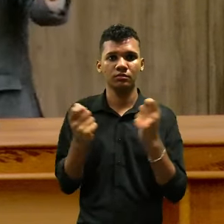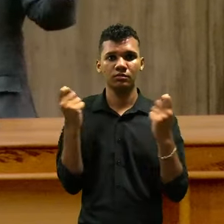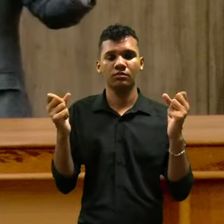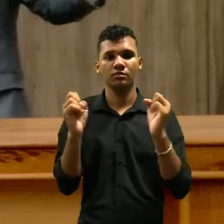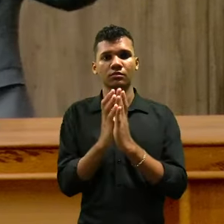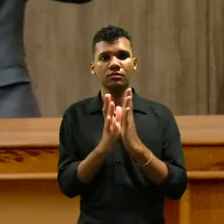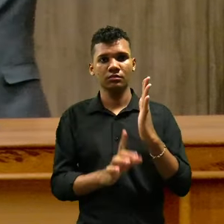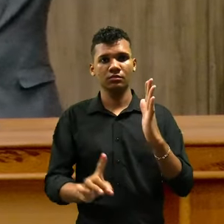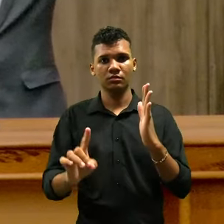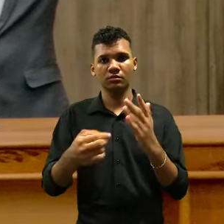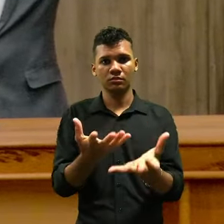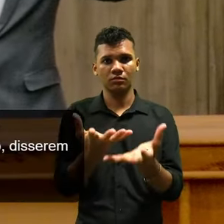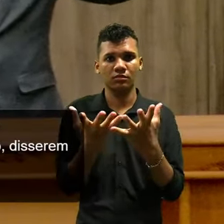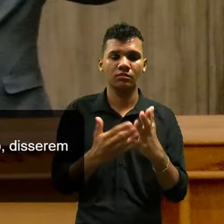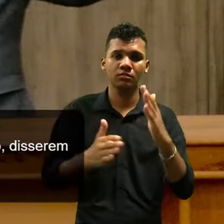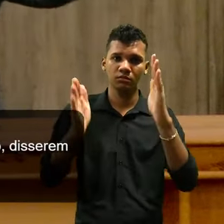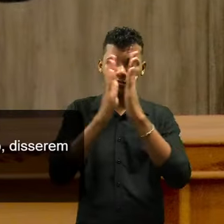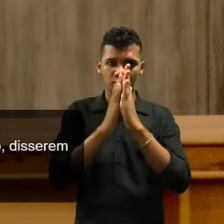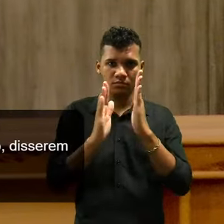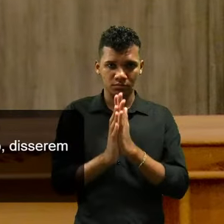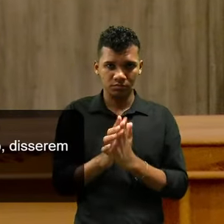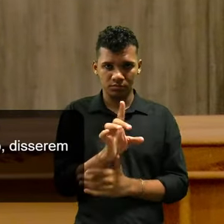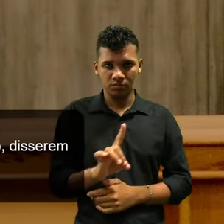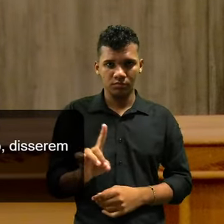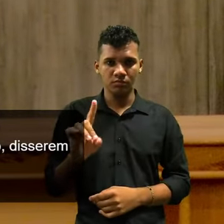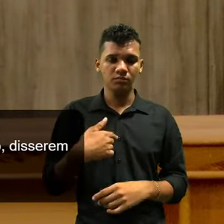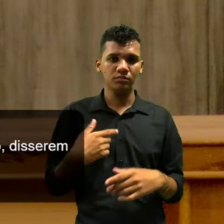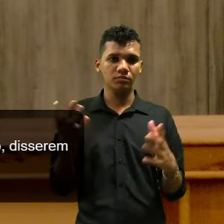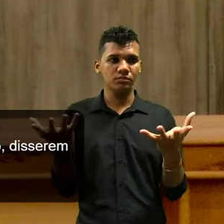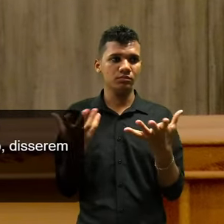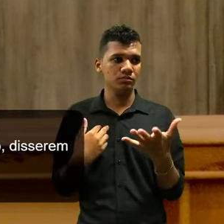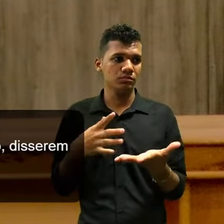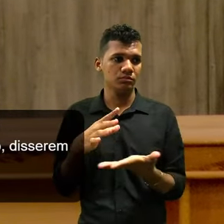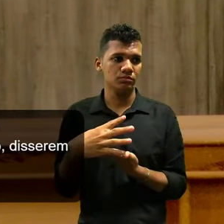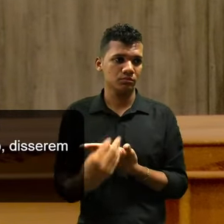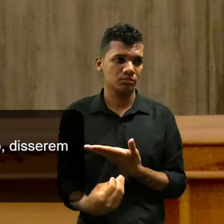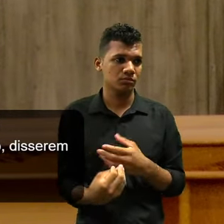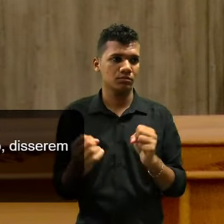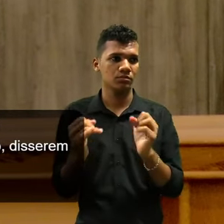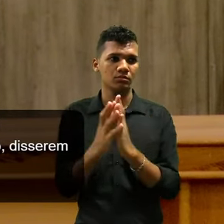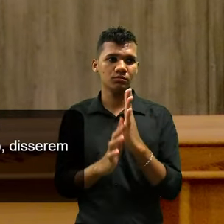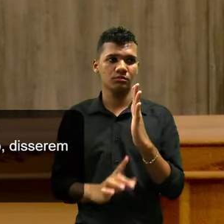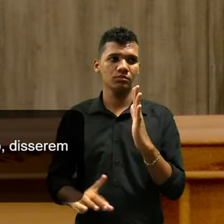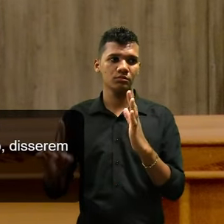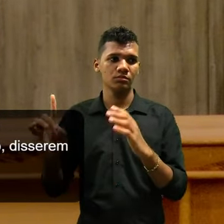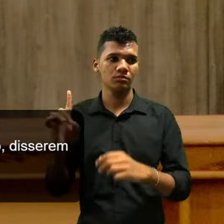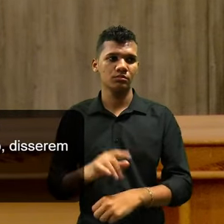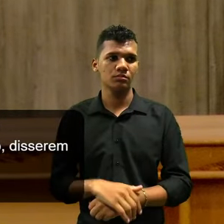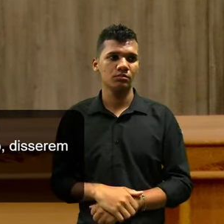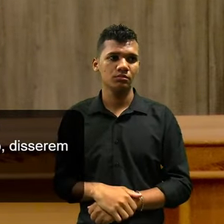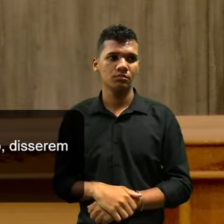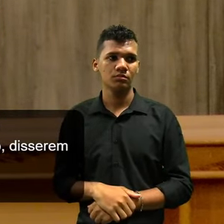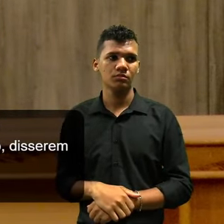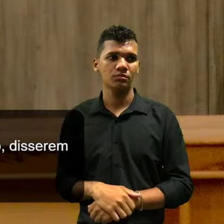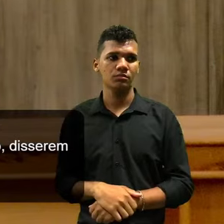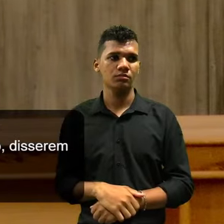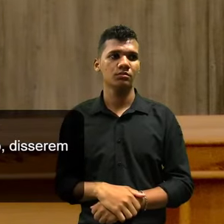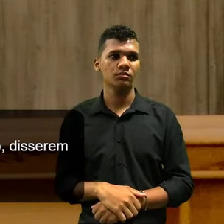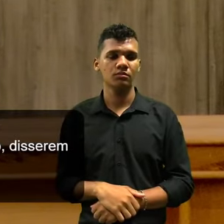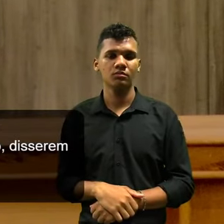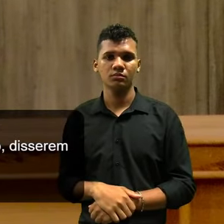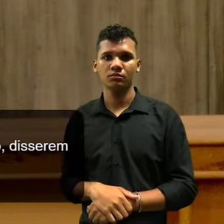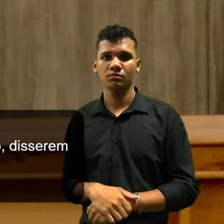glorifica a Deus quem glorifica a Deus glória aleluia é isso aqui que